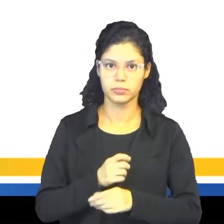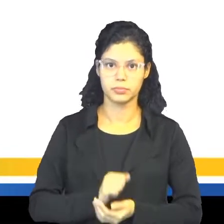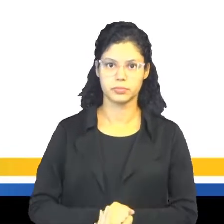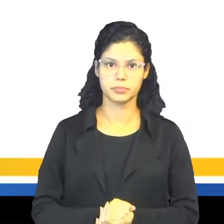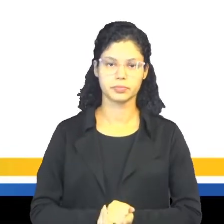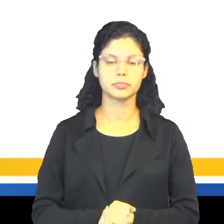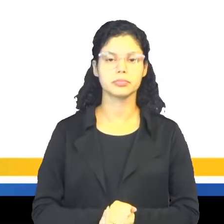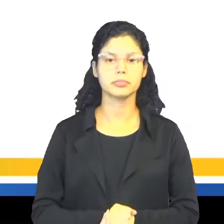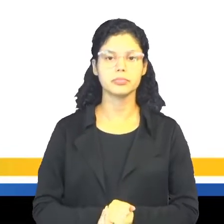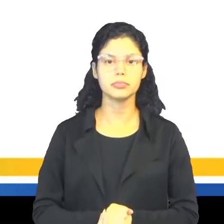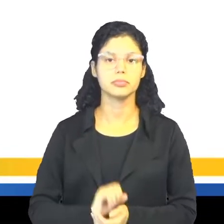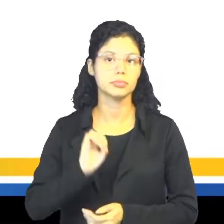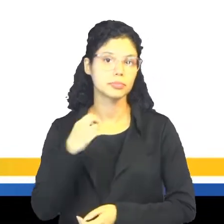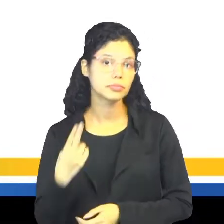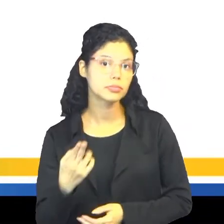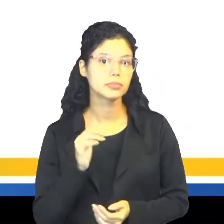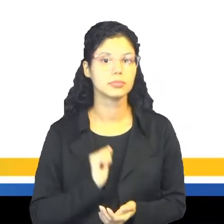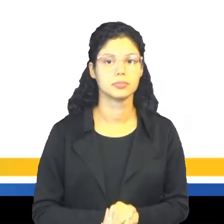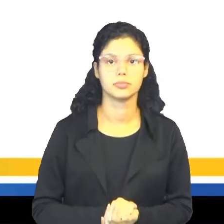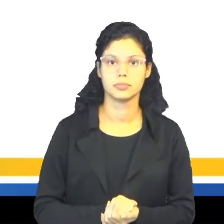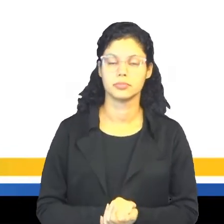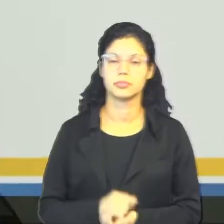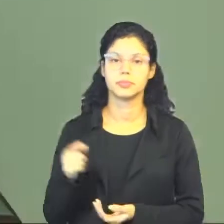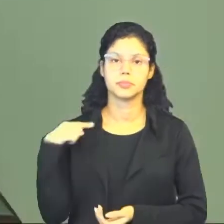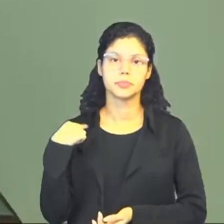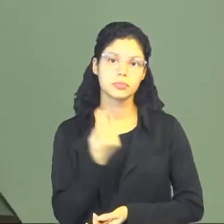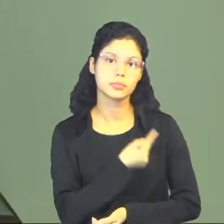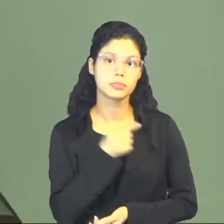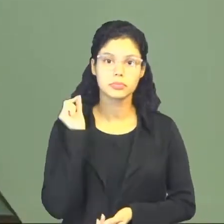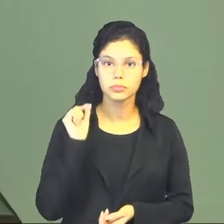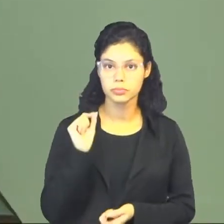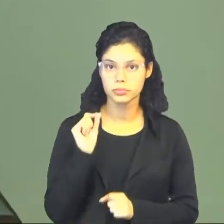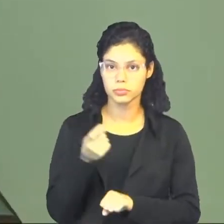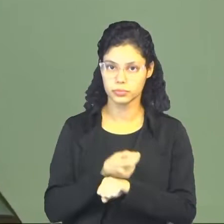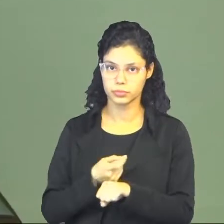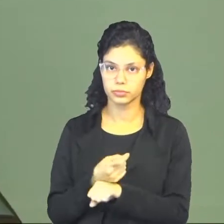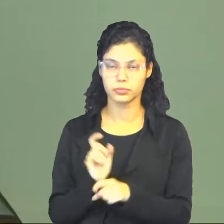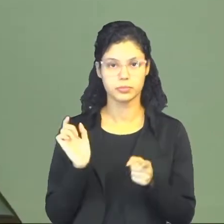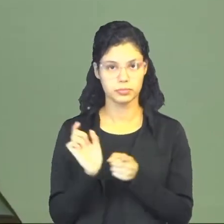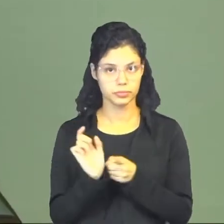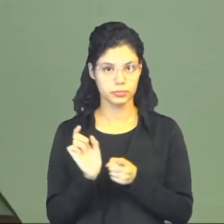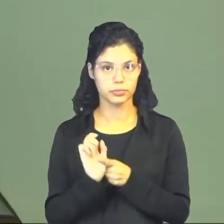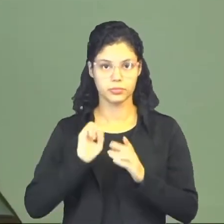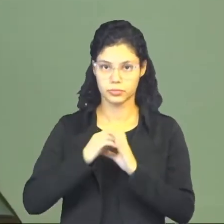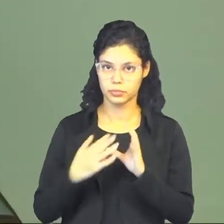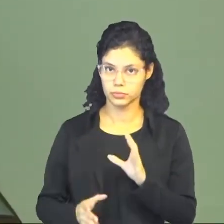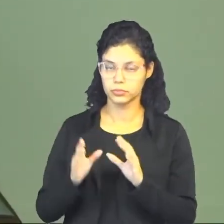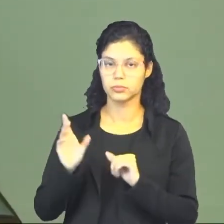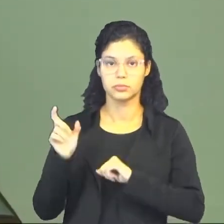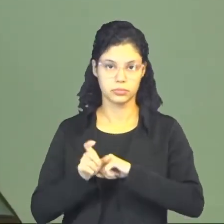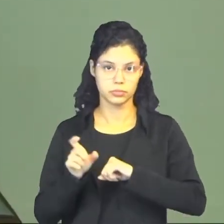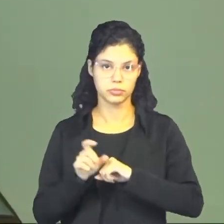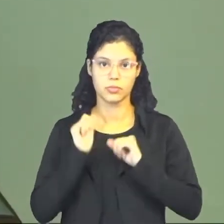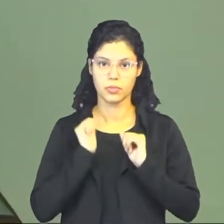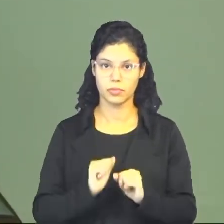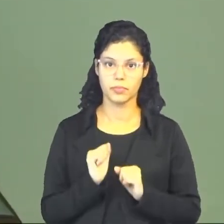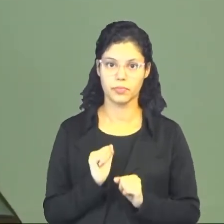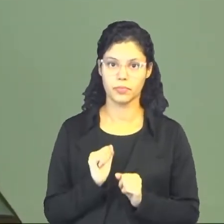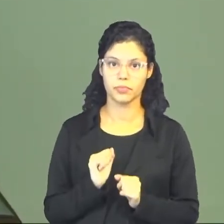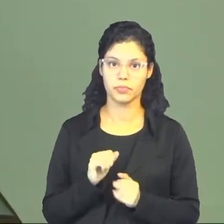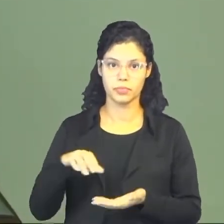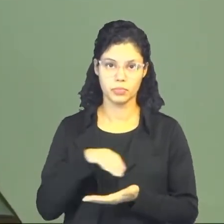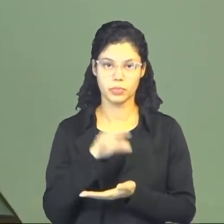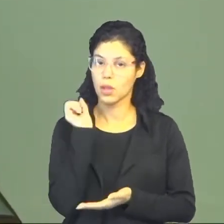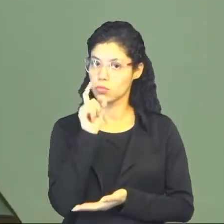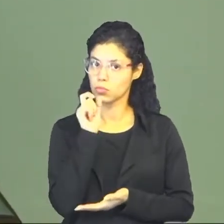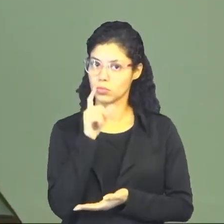substantivo ou seja para a gente compreender o que é um adjetivo é uma palavra que caracteriza um substantivo pode dizer assim ó esse